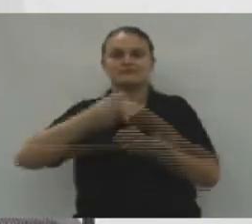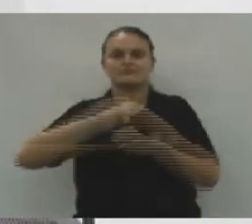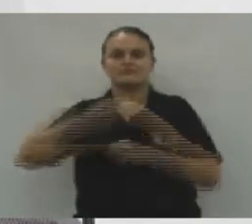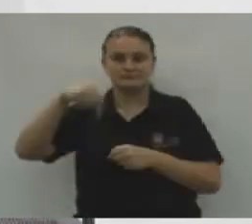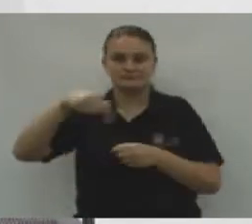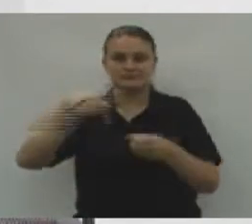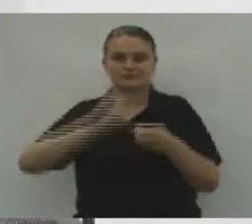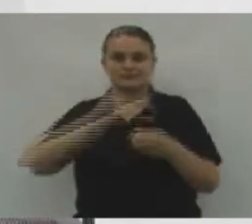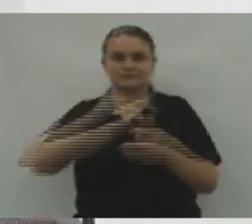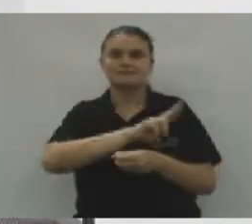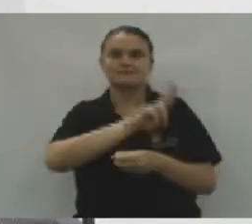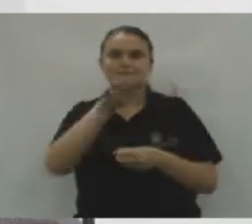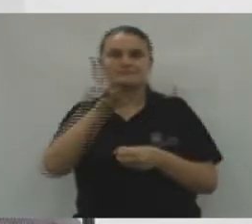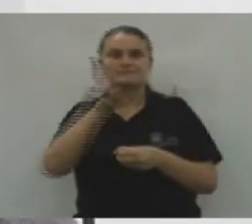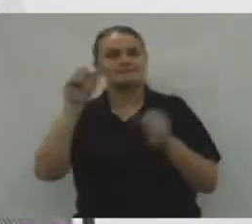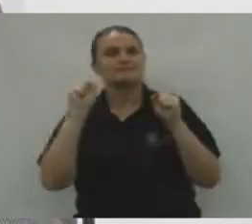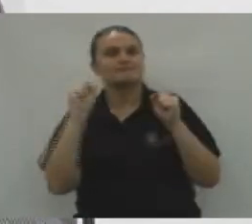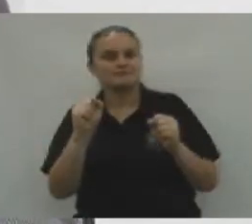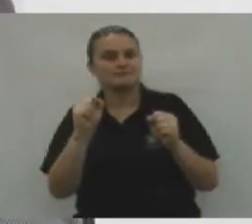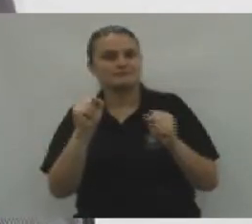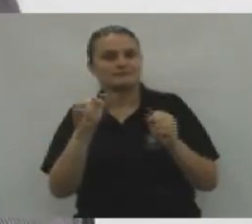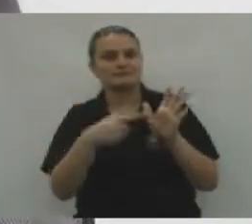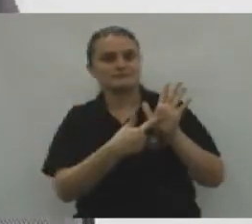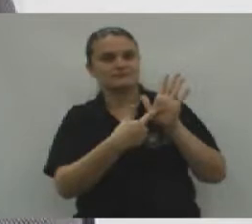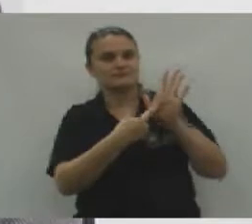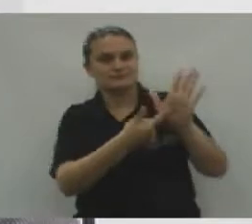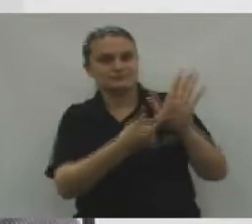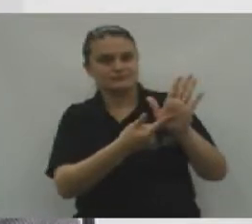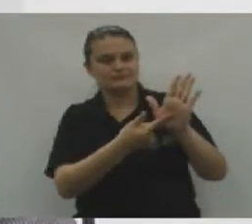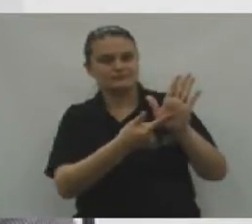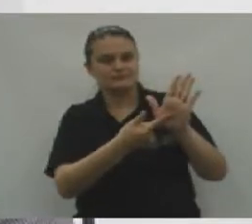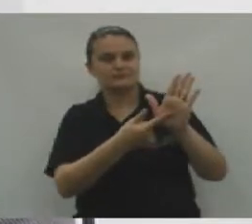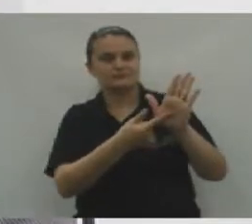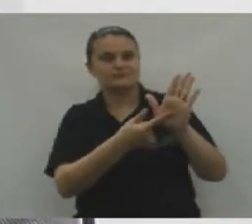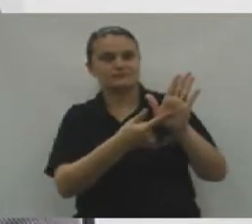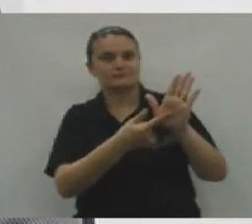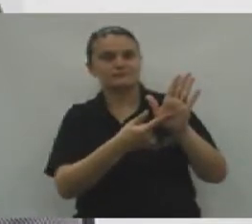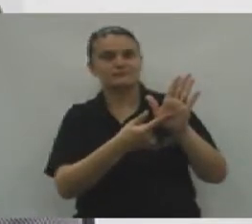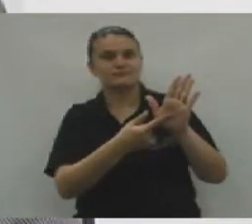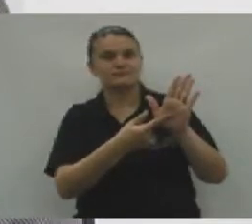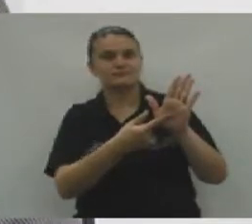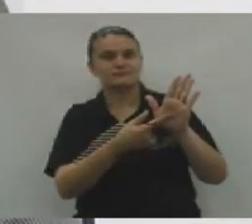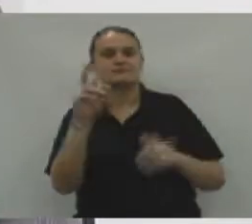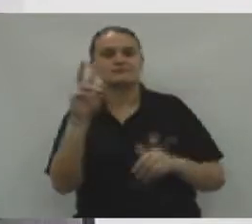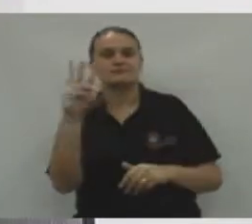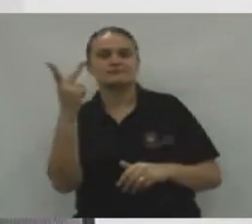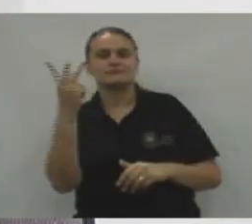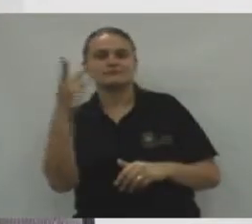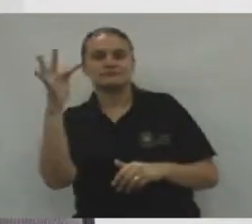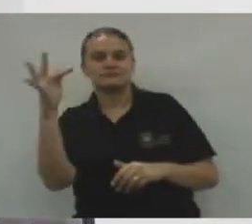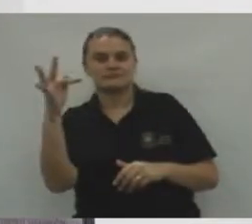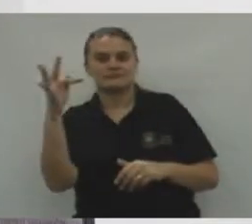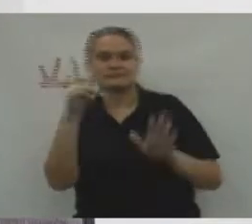poder apresentar um pouco da questão do HF do nosso município.